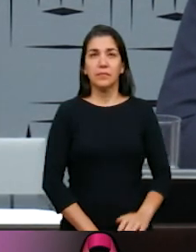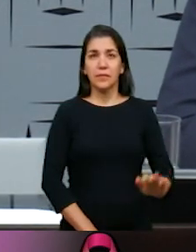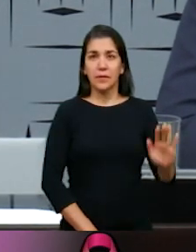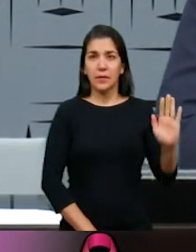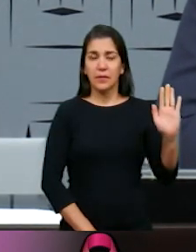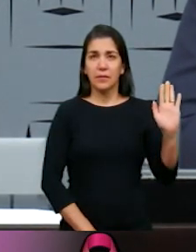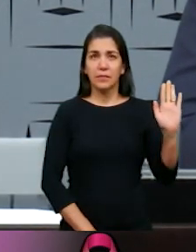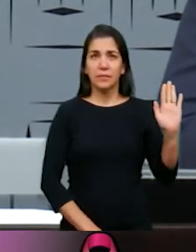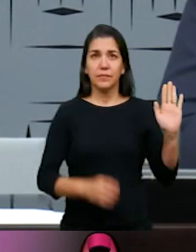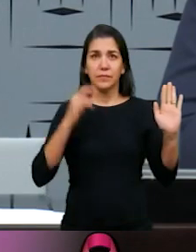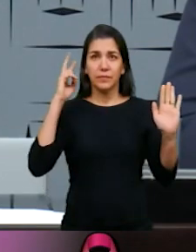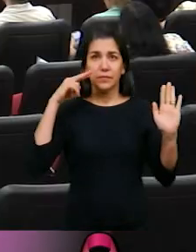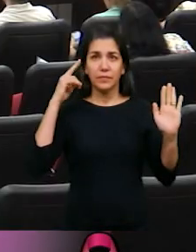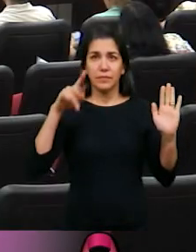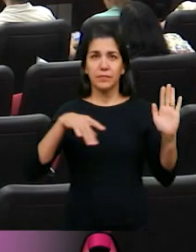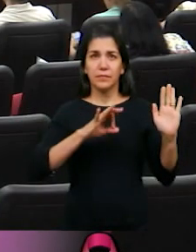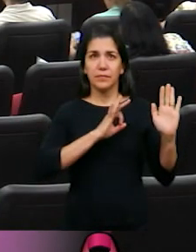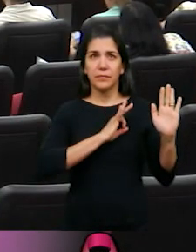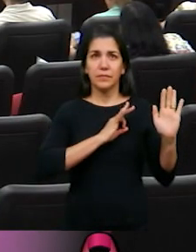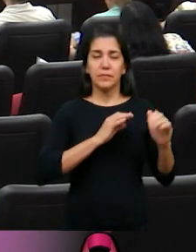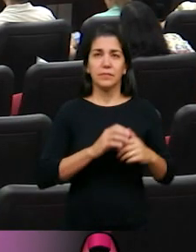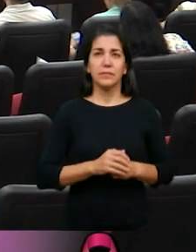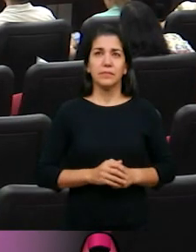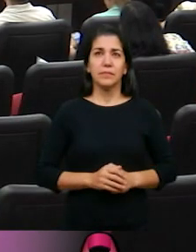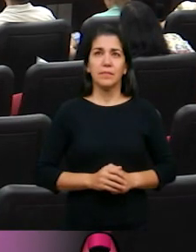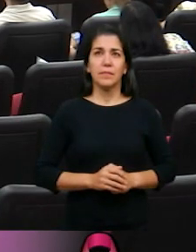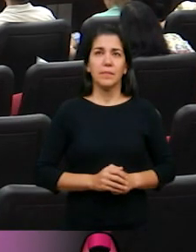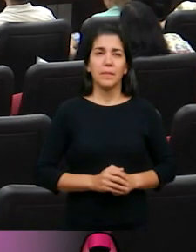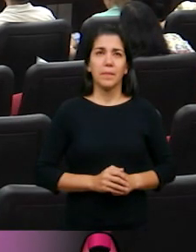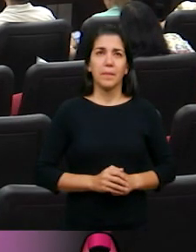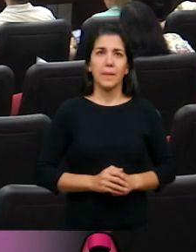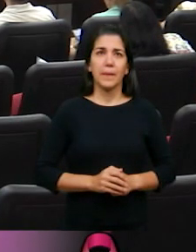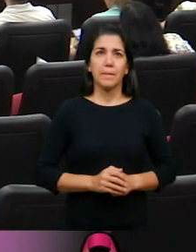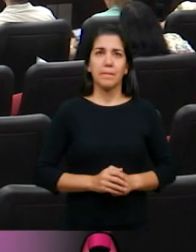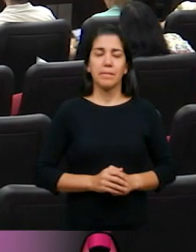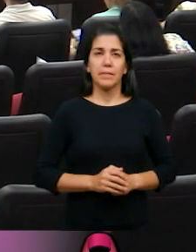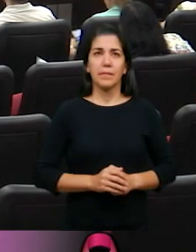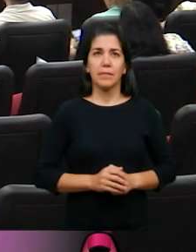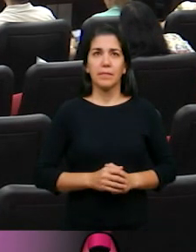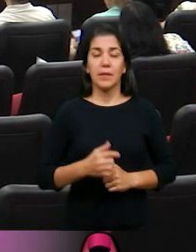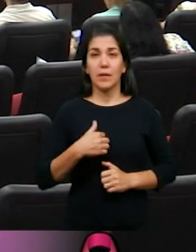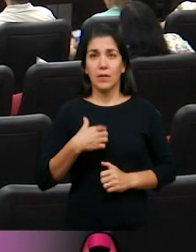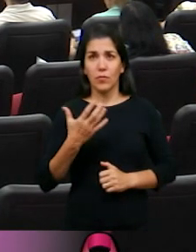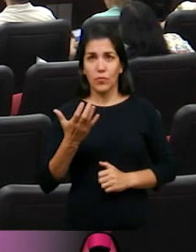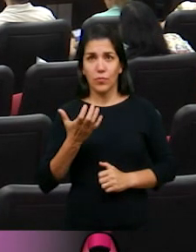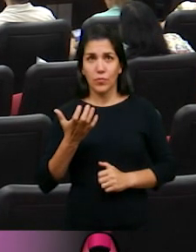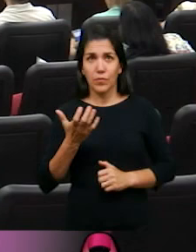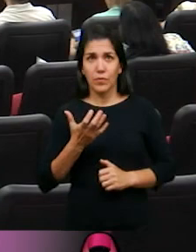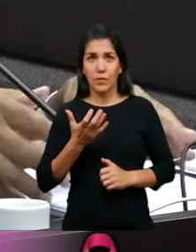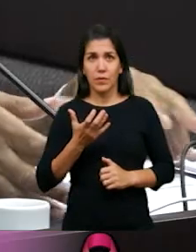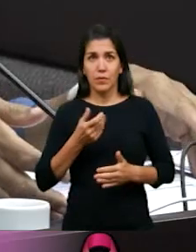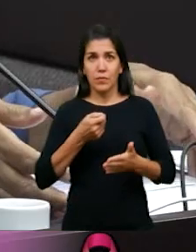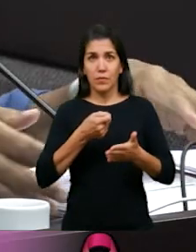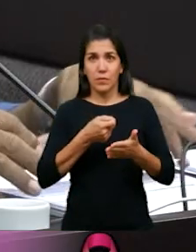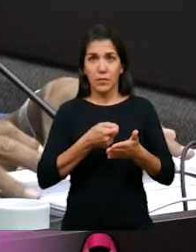aproveitar nesse momento, sim, mas eu, antes da discussão, eu queria registrar aqui